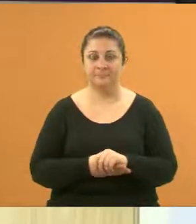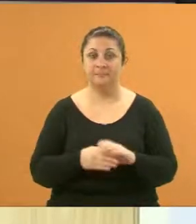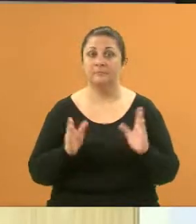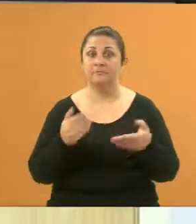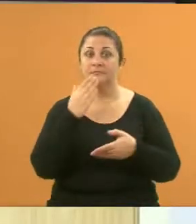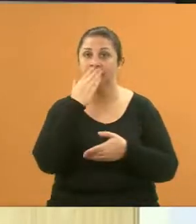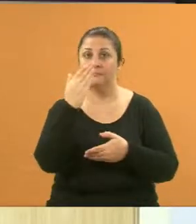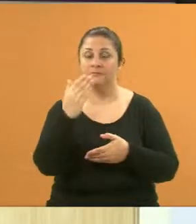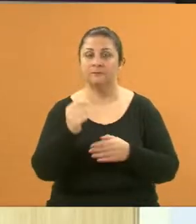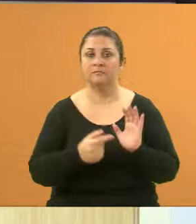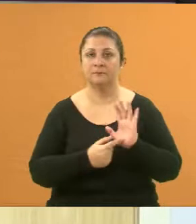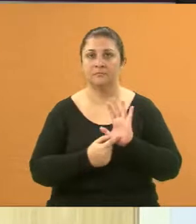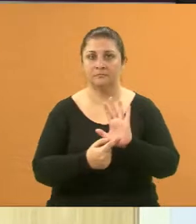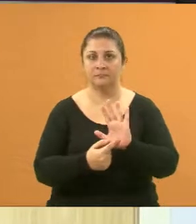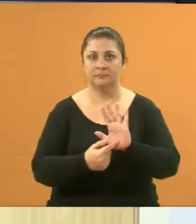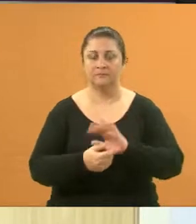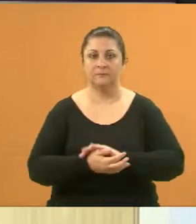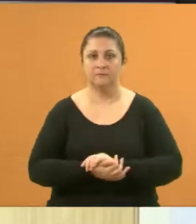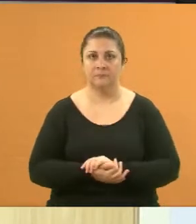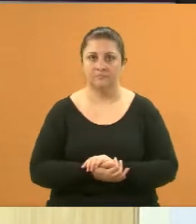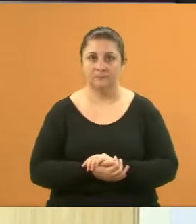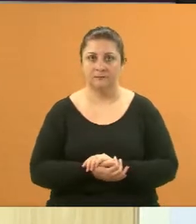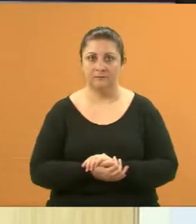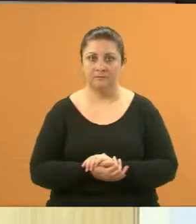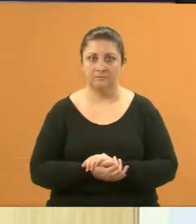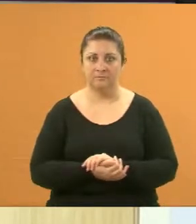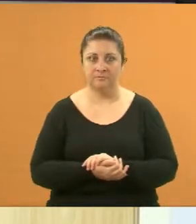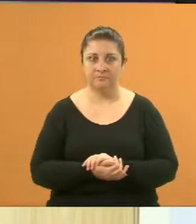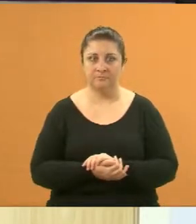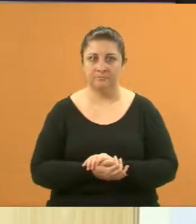solicito então a apresentação